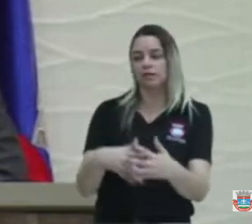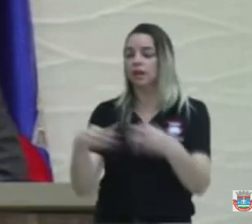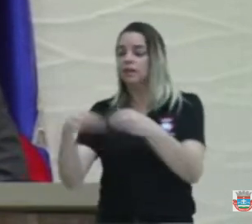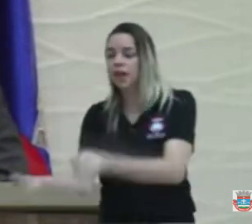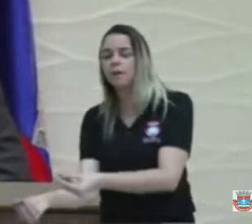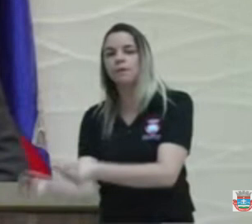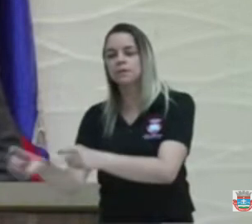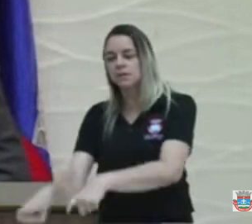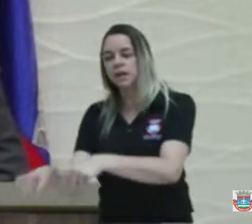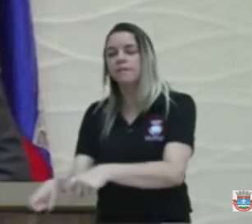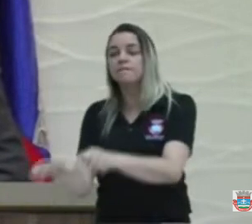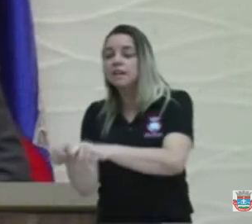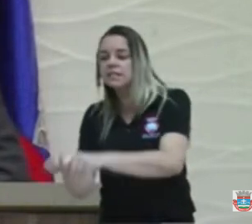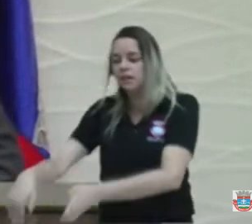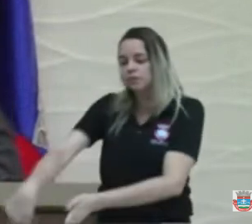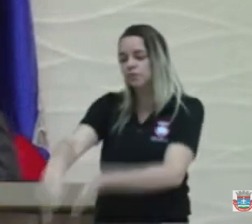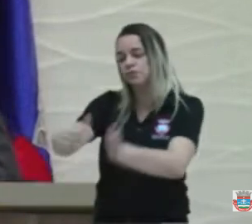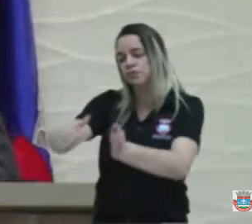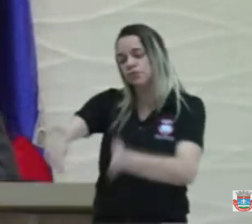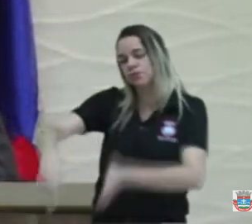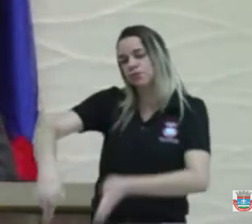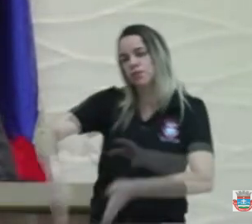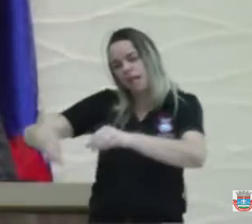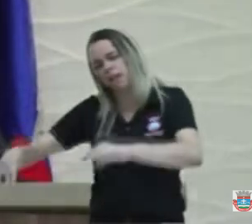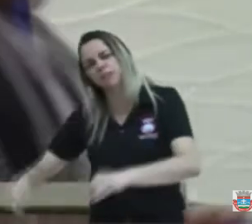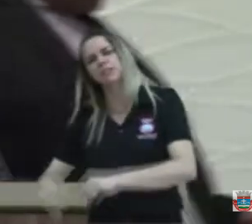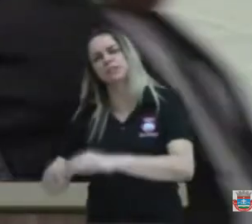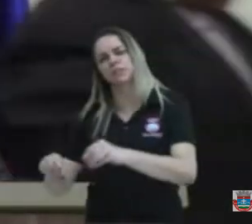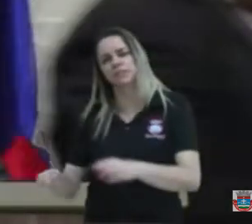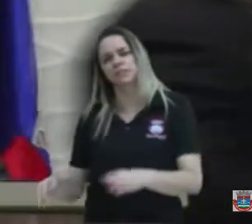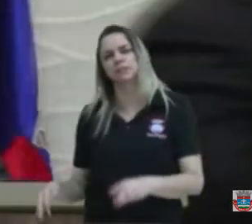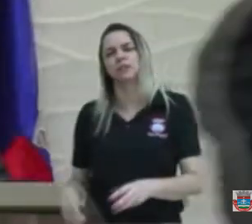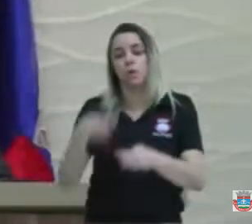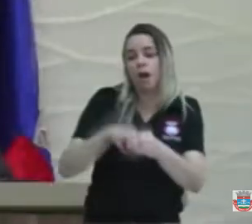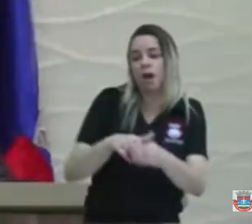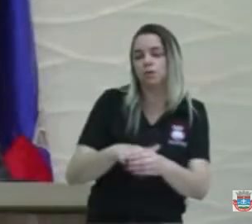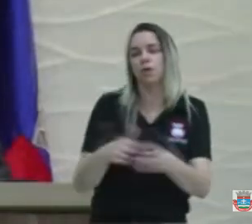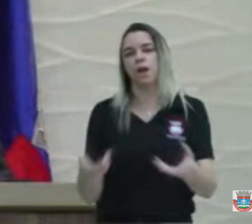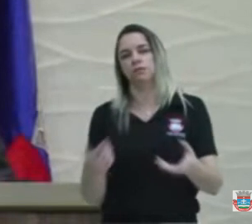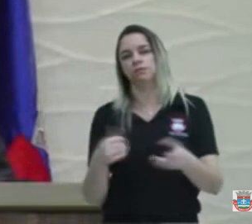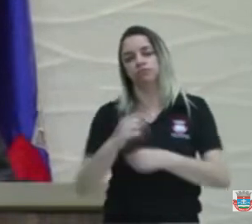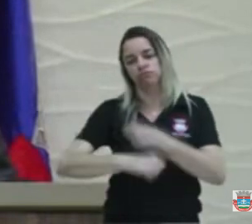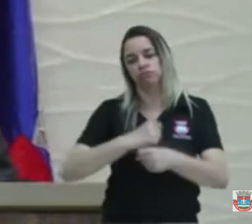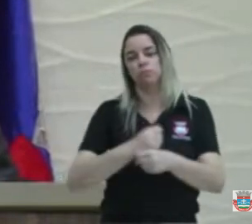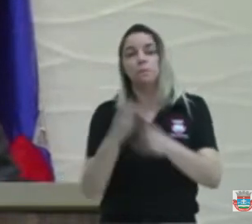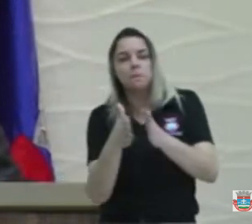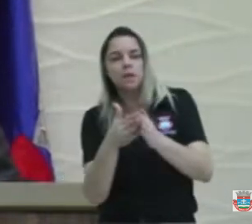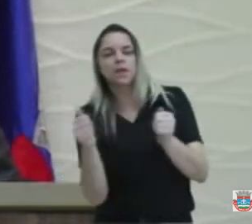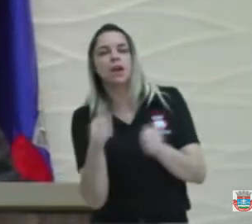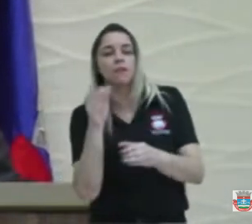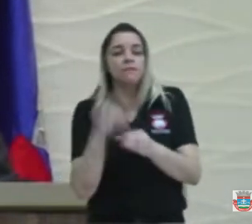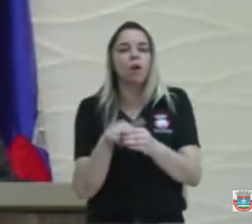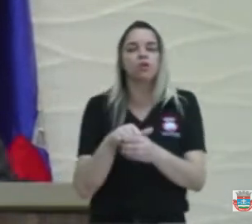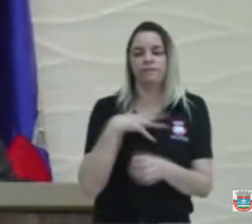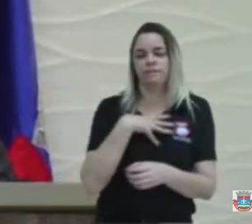fazer estradas, para fazer aração de terra, em período eleitoral, pedindo voto para sua filha. Eu quero